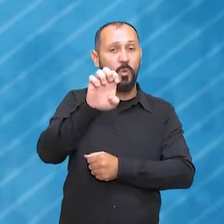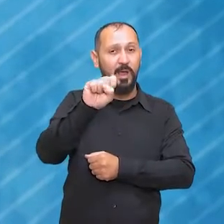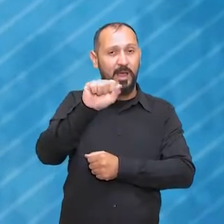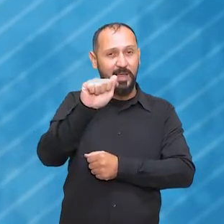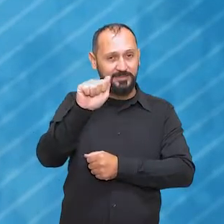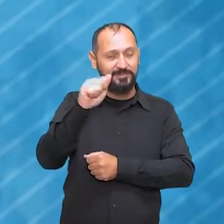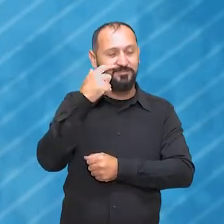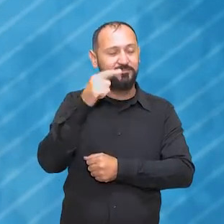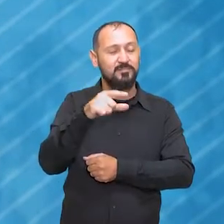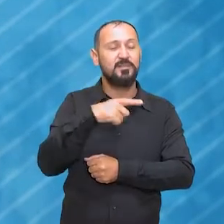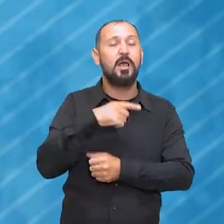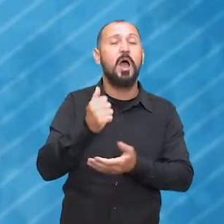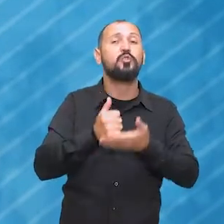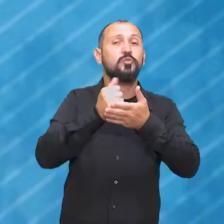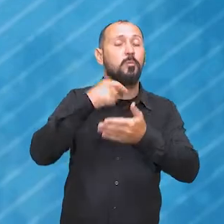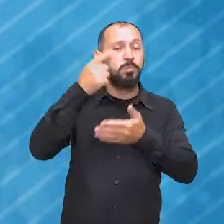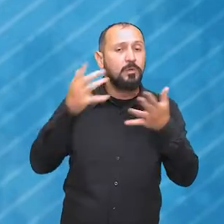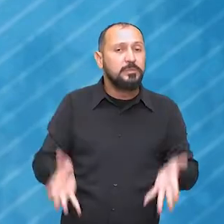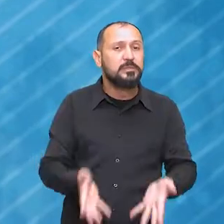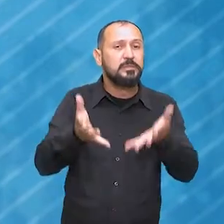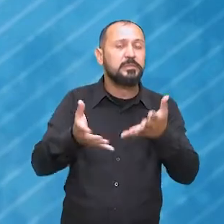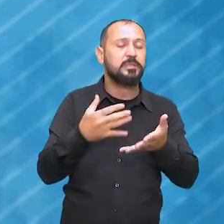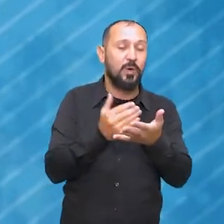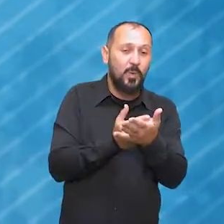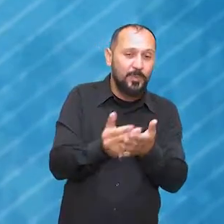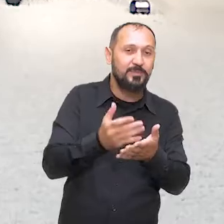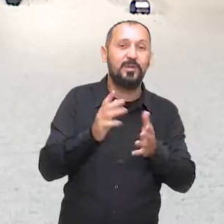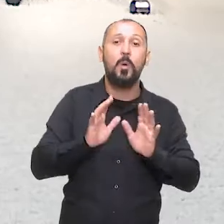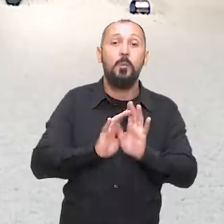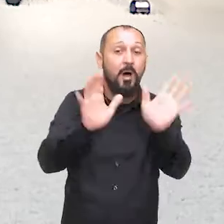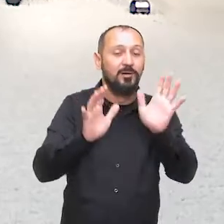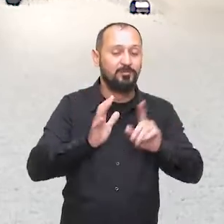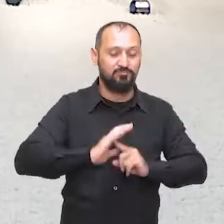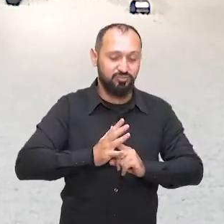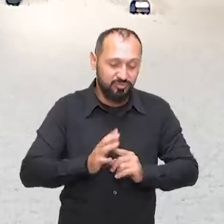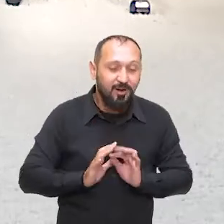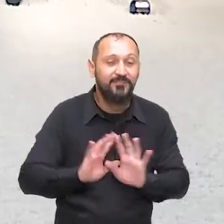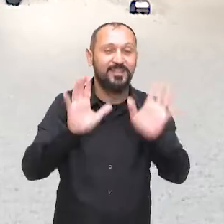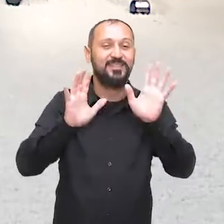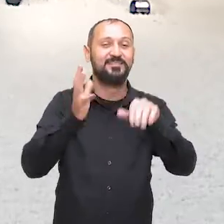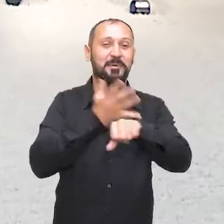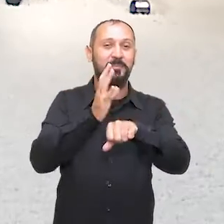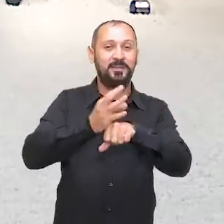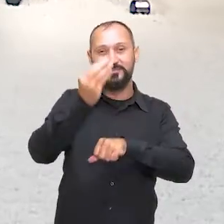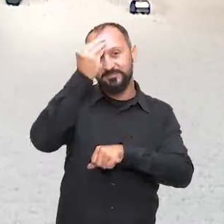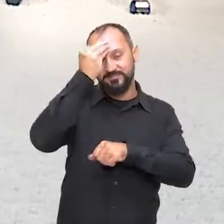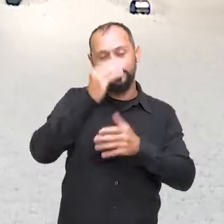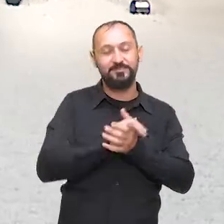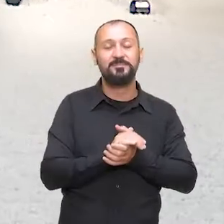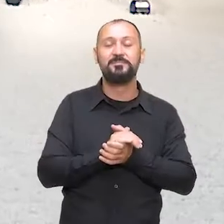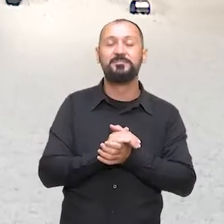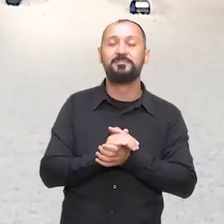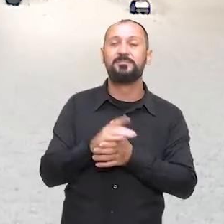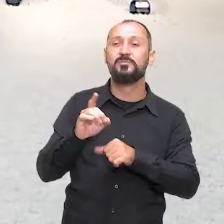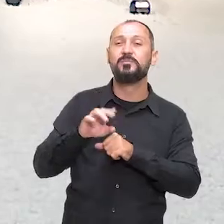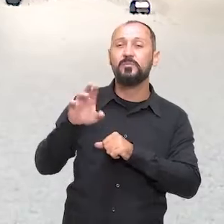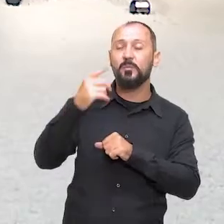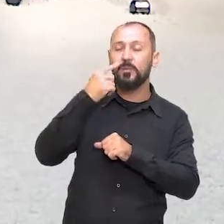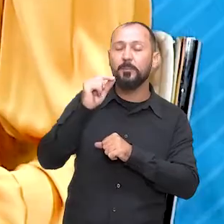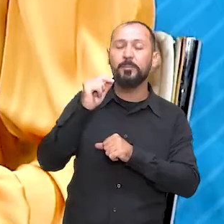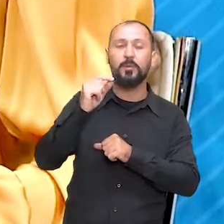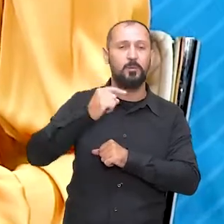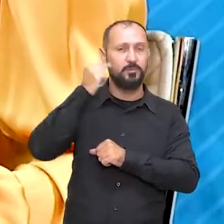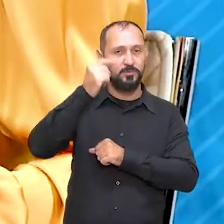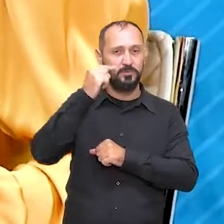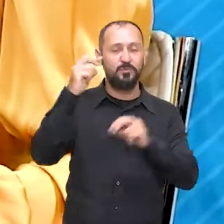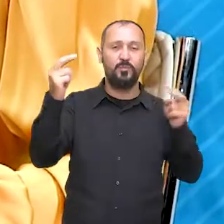oferecem, inclusive em parceria com a ESA, são de suma importância para o advogado deslanchar aí, digamos que pegar no tranco, né? Pegar essa parte prática.